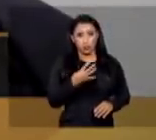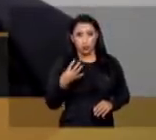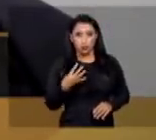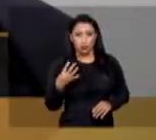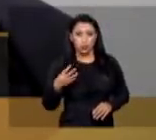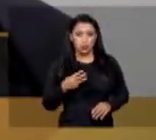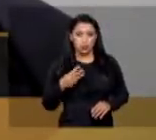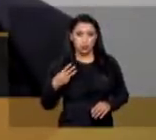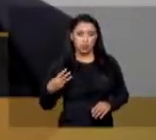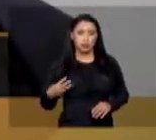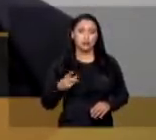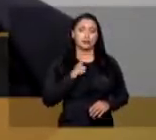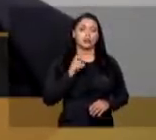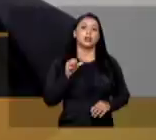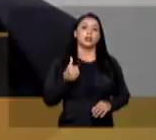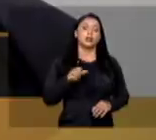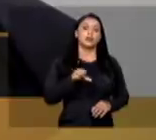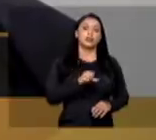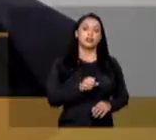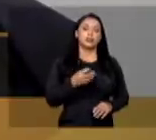193.433, 198.041,